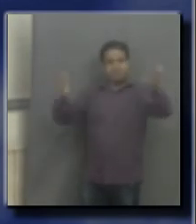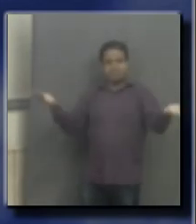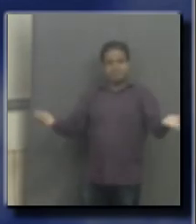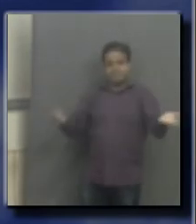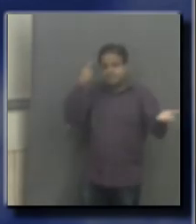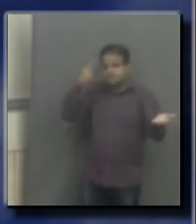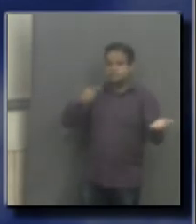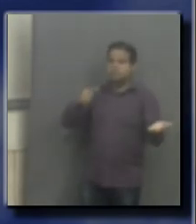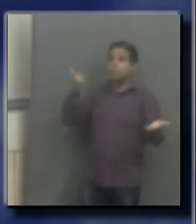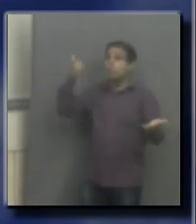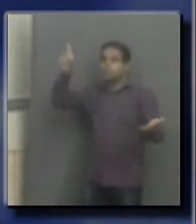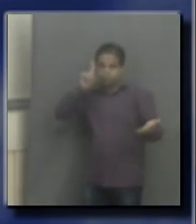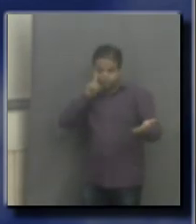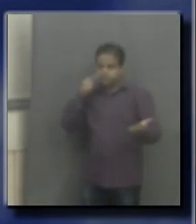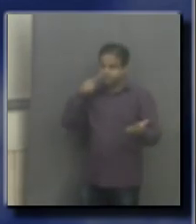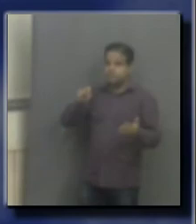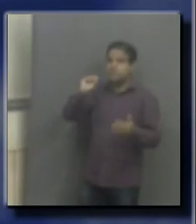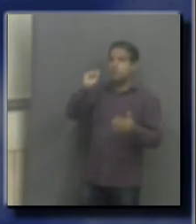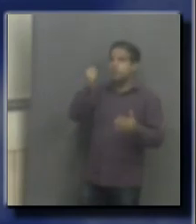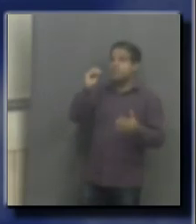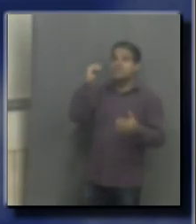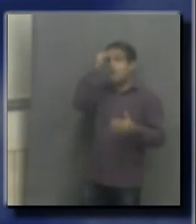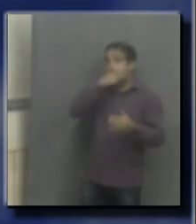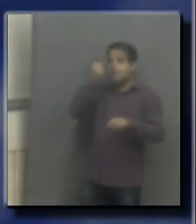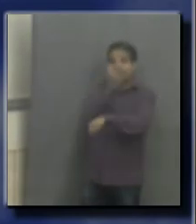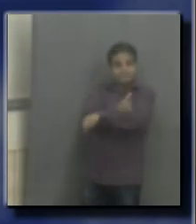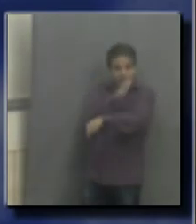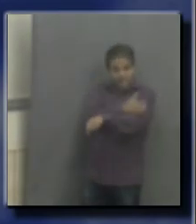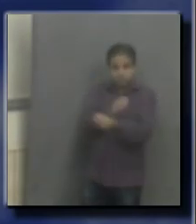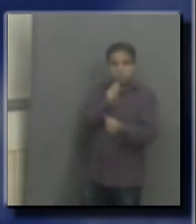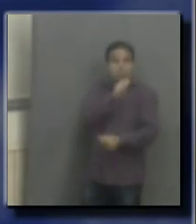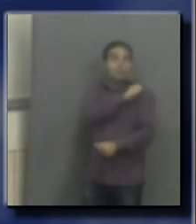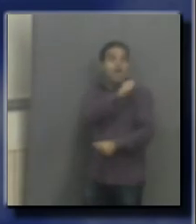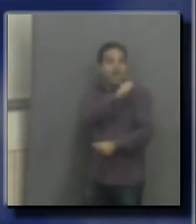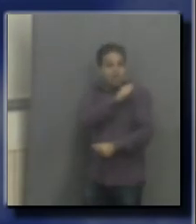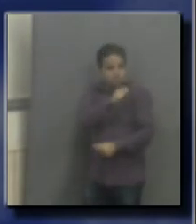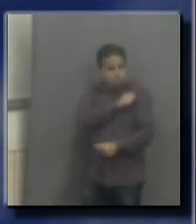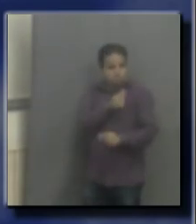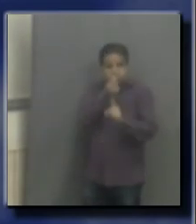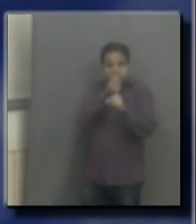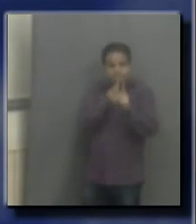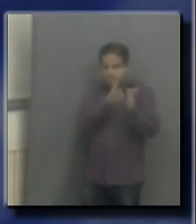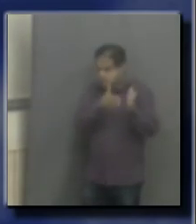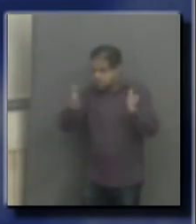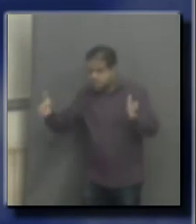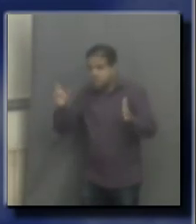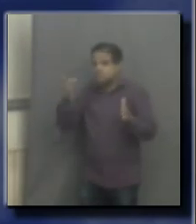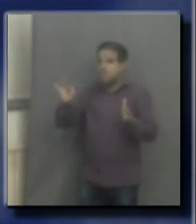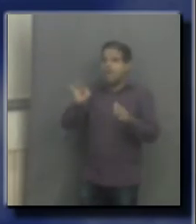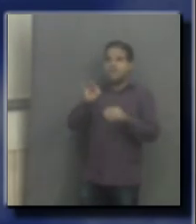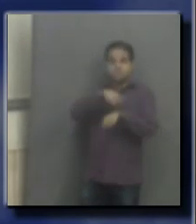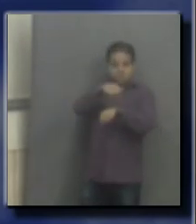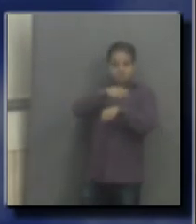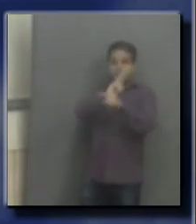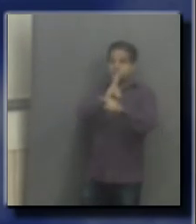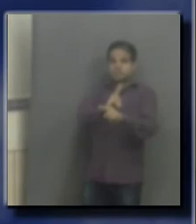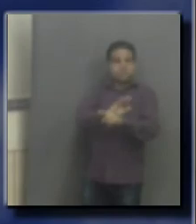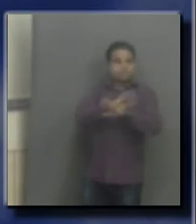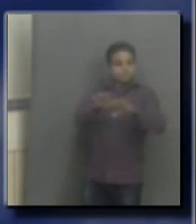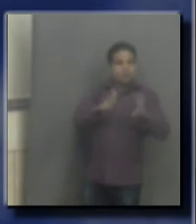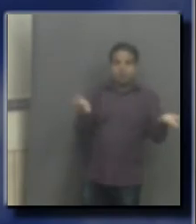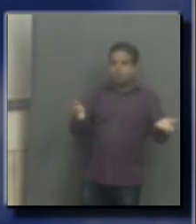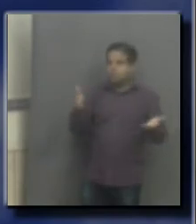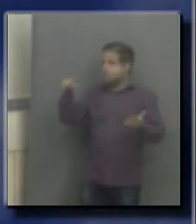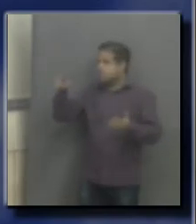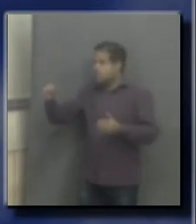por exemplo, um estágio de 80 horas, em que o aluno tinha, no semestre inteiro, 10 horas de supervisão, e as outras